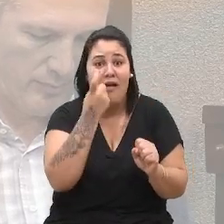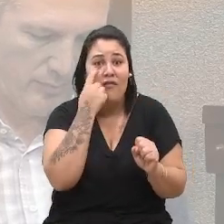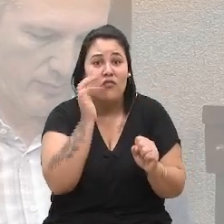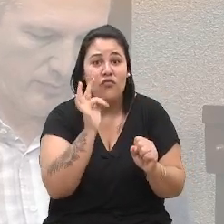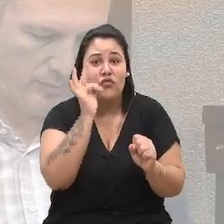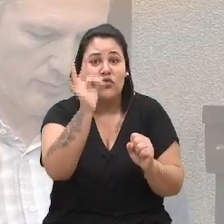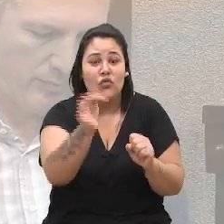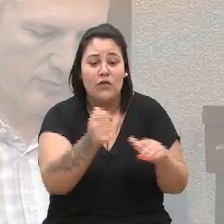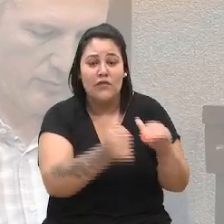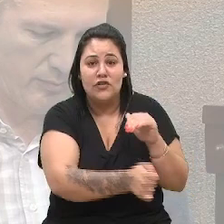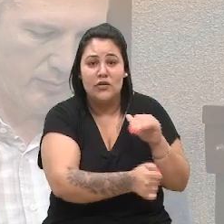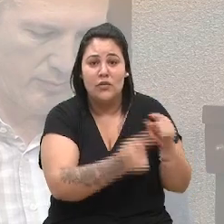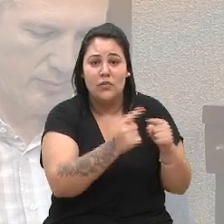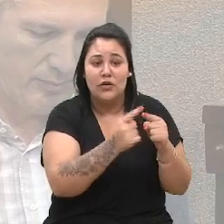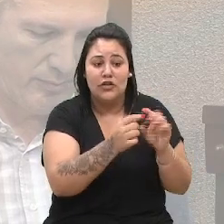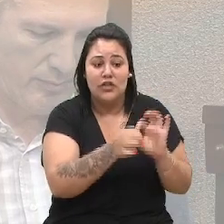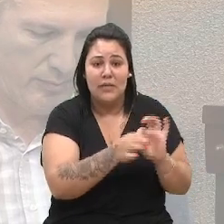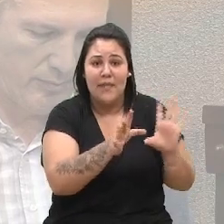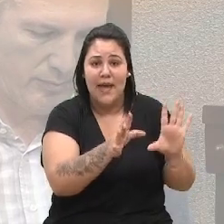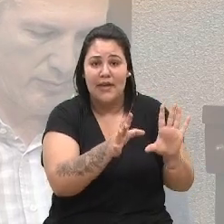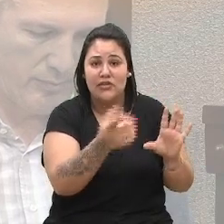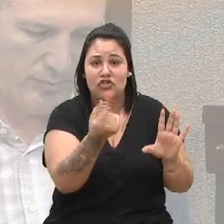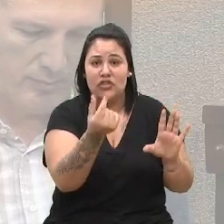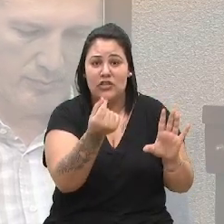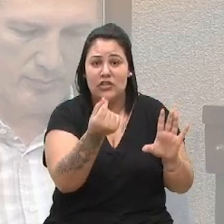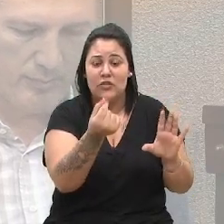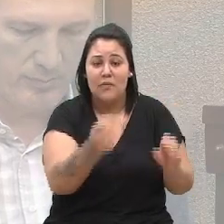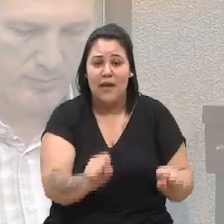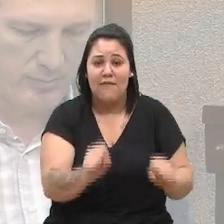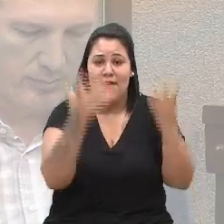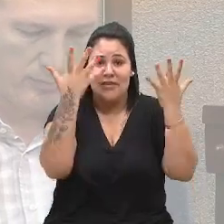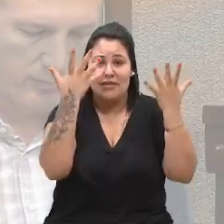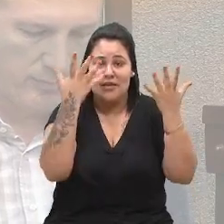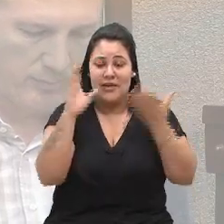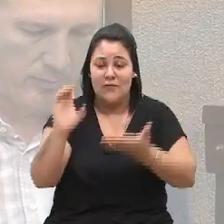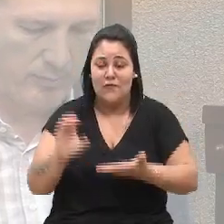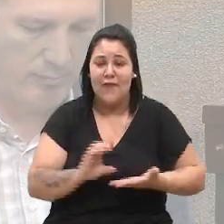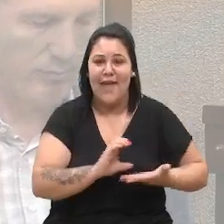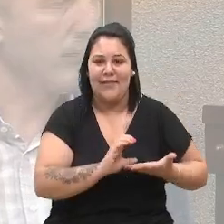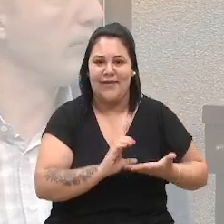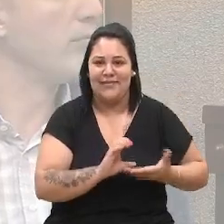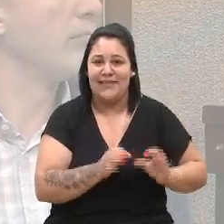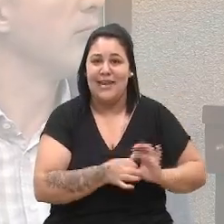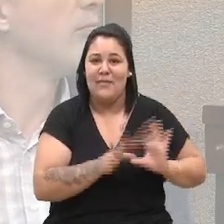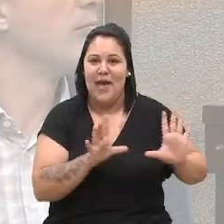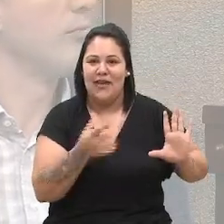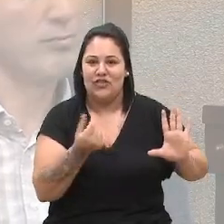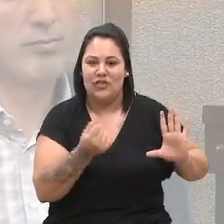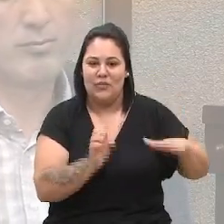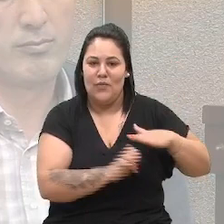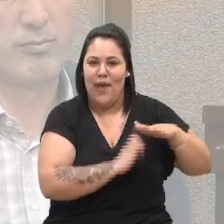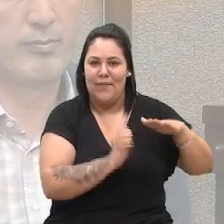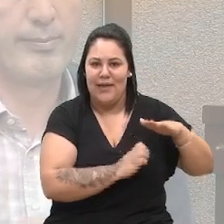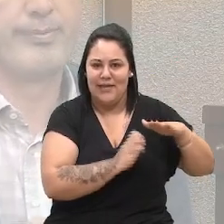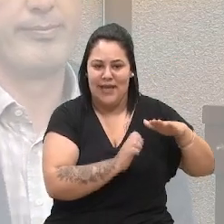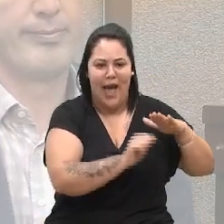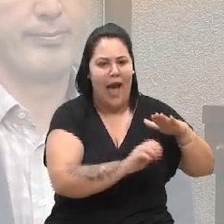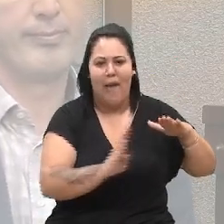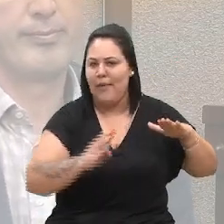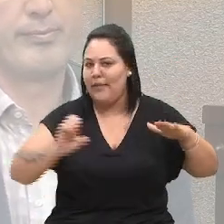gente libera dinheiro para a festa A, B ou C, libera recursos para uma empresa A, B ou C,